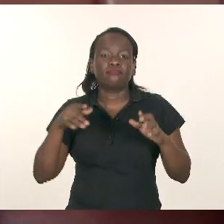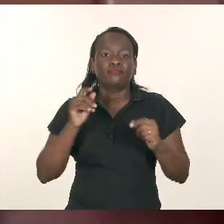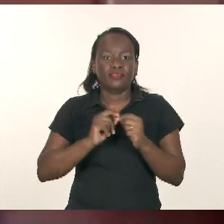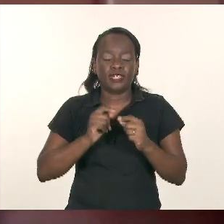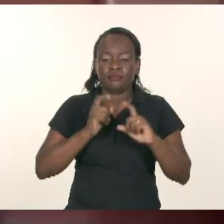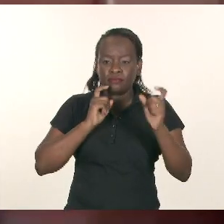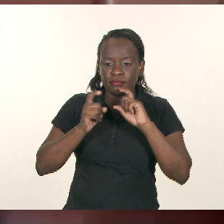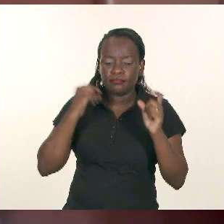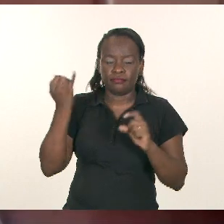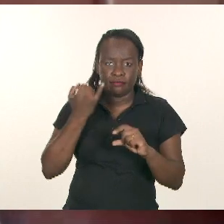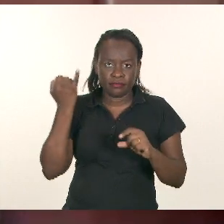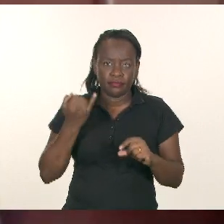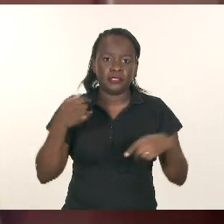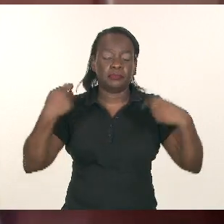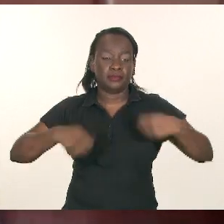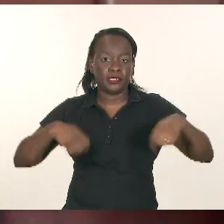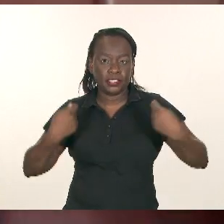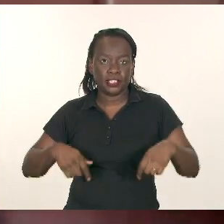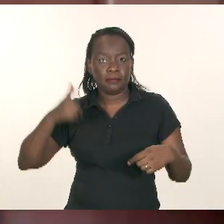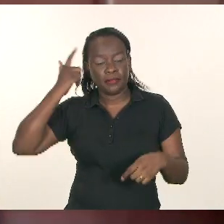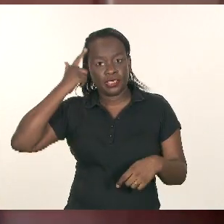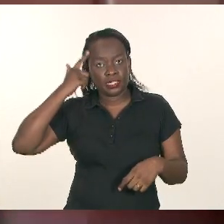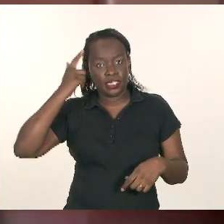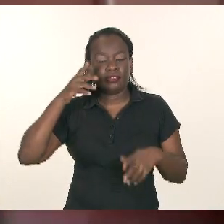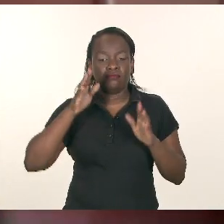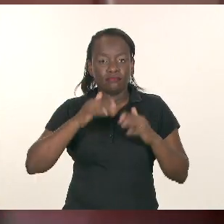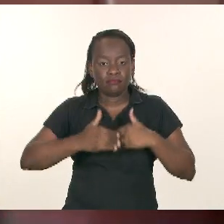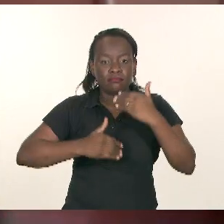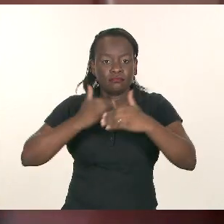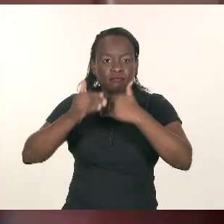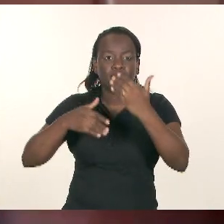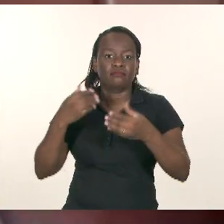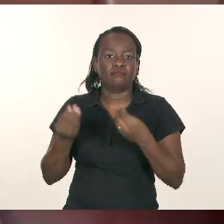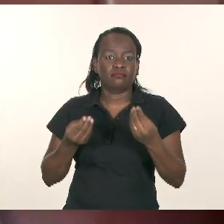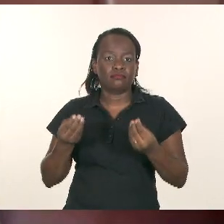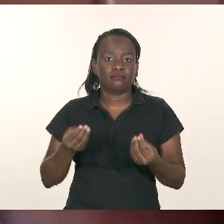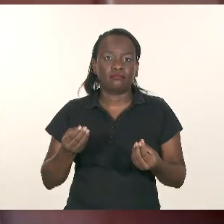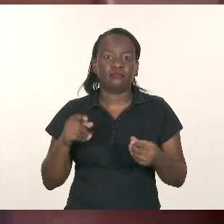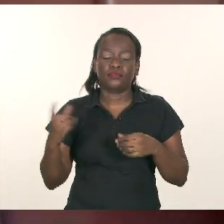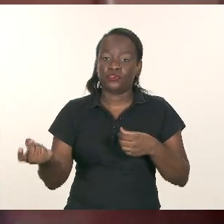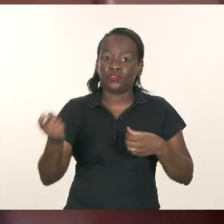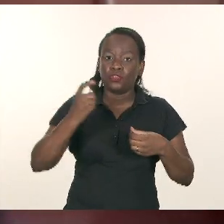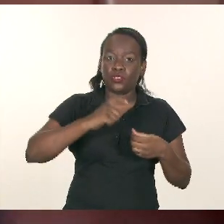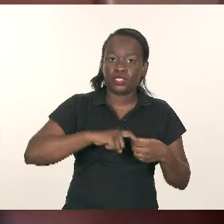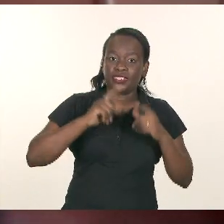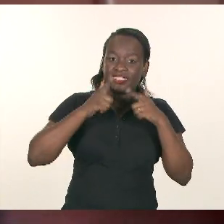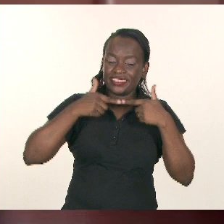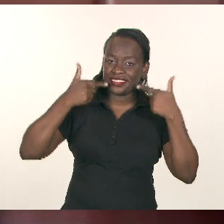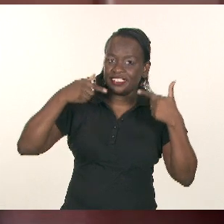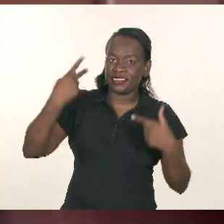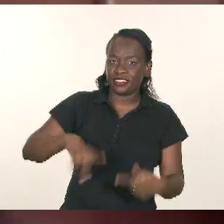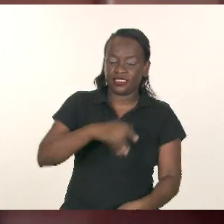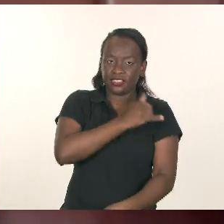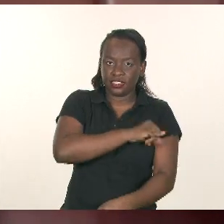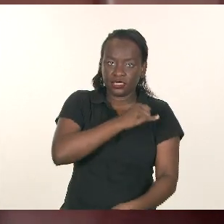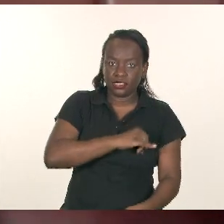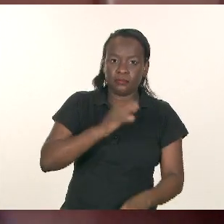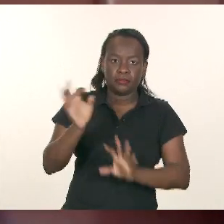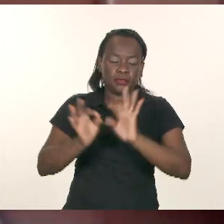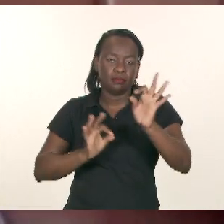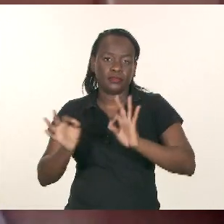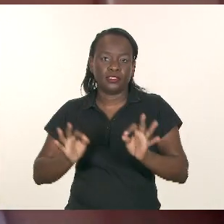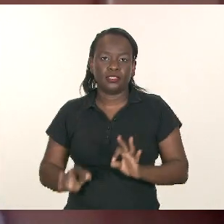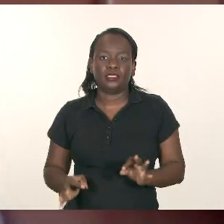discussão importante. É preciso pensar cada vez mais em como voltar a sorrir no Rio de Janeiro,